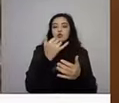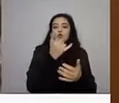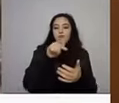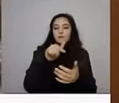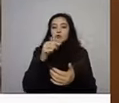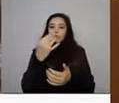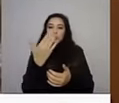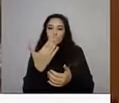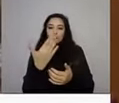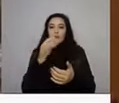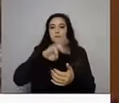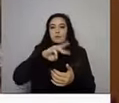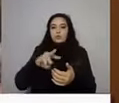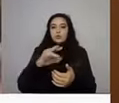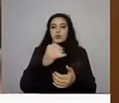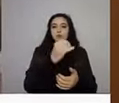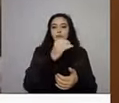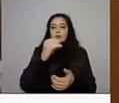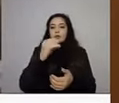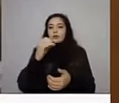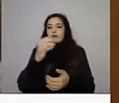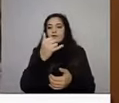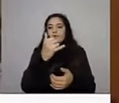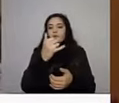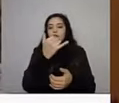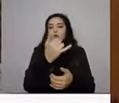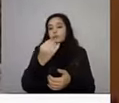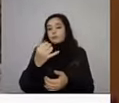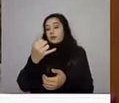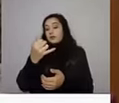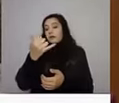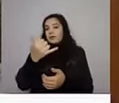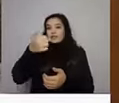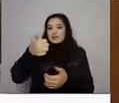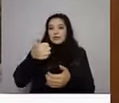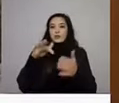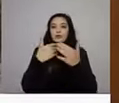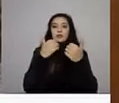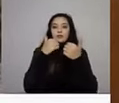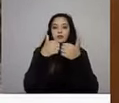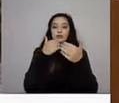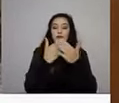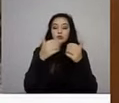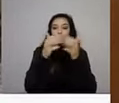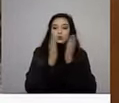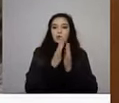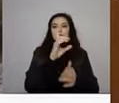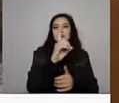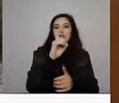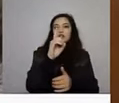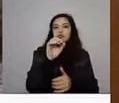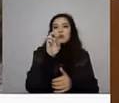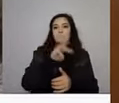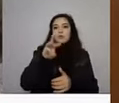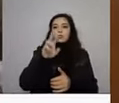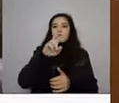em 2024 e 2 milhões de euros em 2025. Portanto, num total de 6,5 milhões de euros. A minha pergunta é muito simples, é porquê